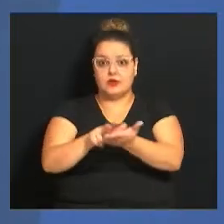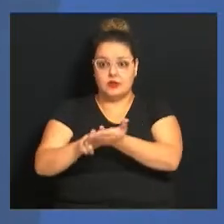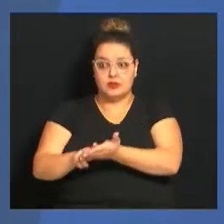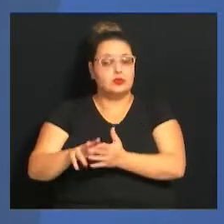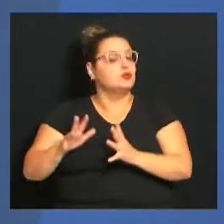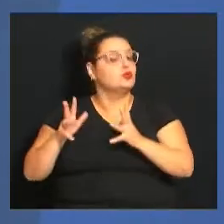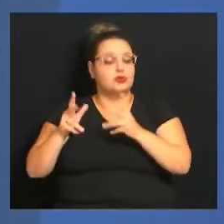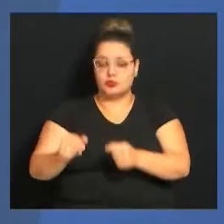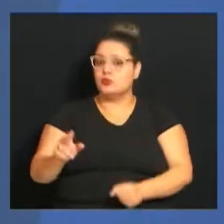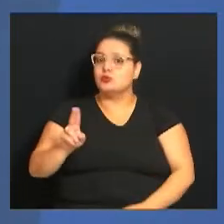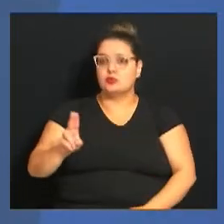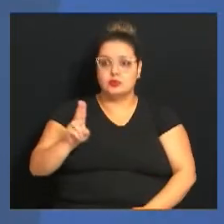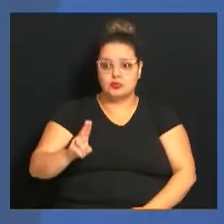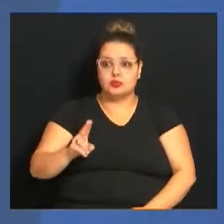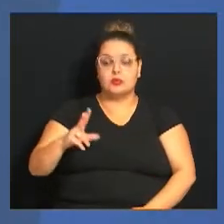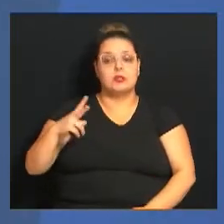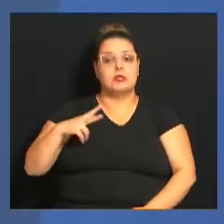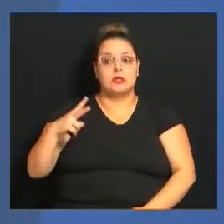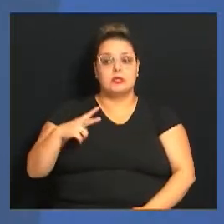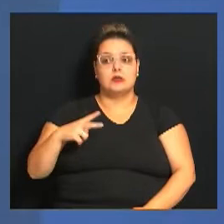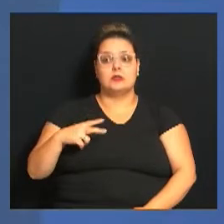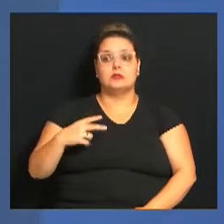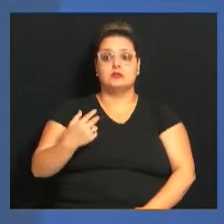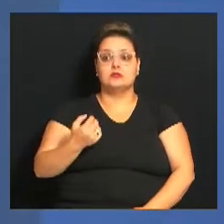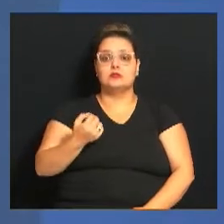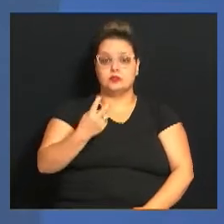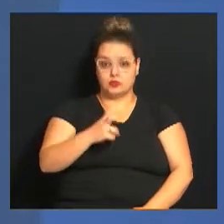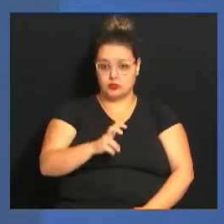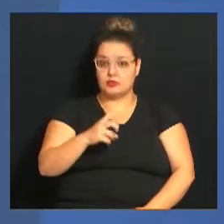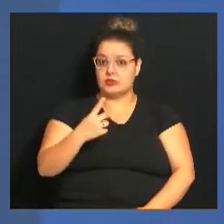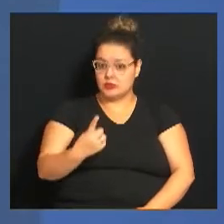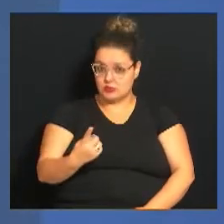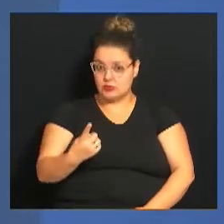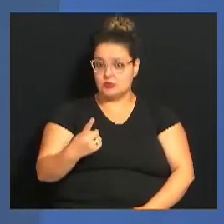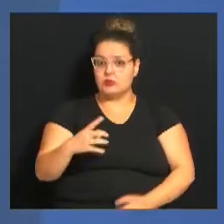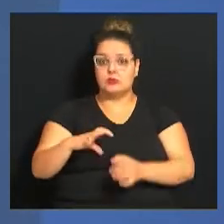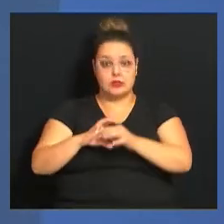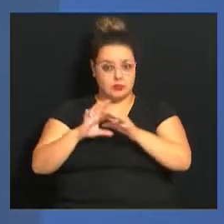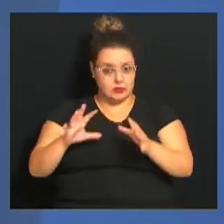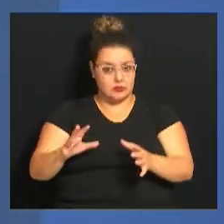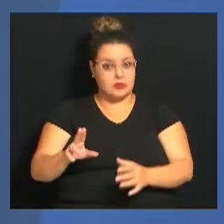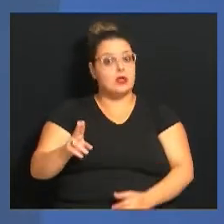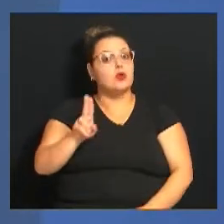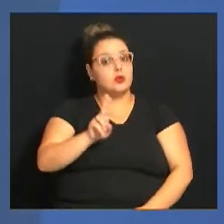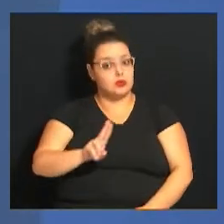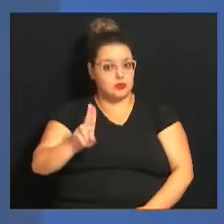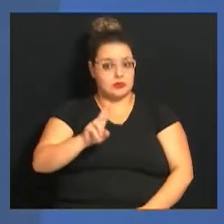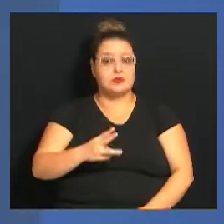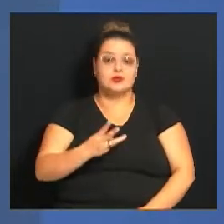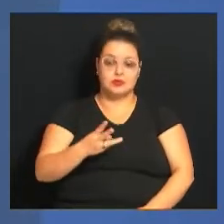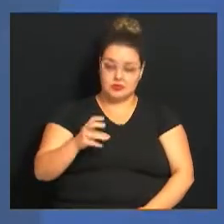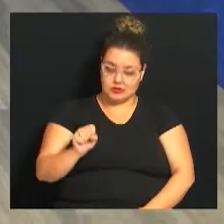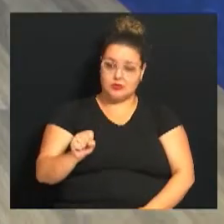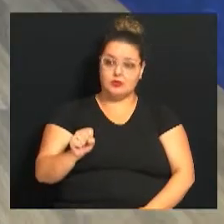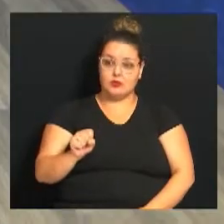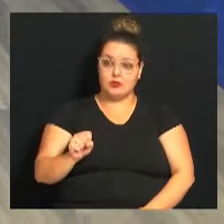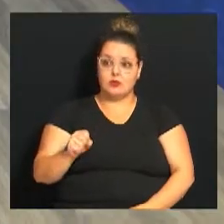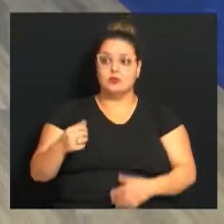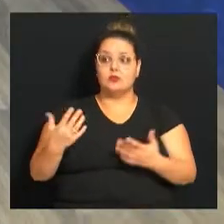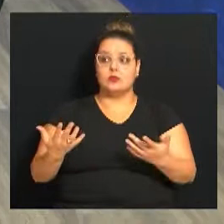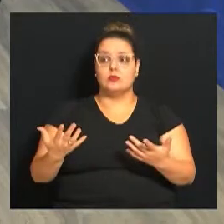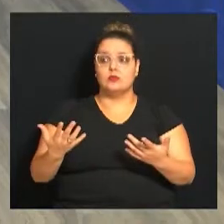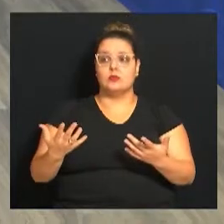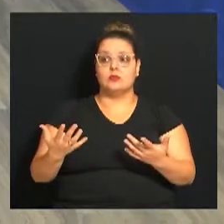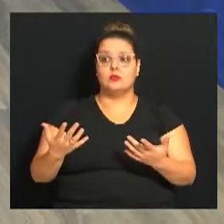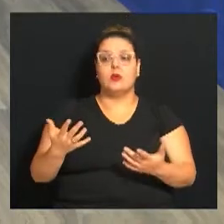ocupados. E na rede particular, dos 51 leitos disponíveis, 38 estão ocupados. Uma situação